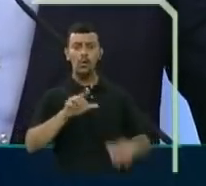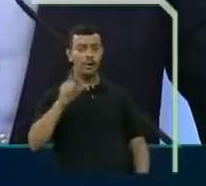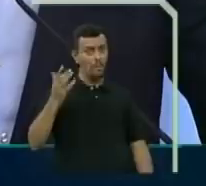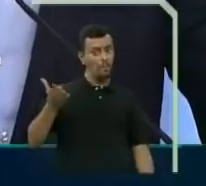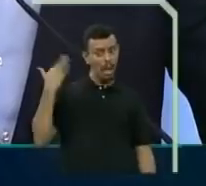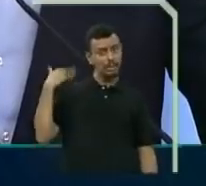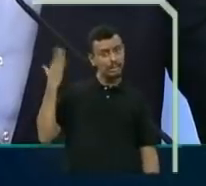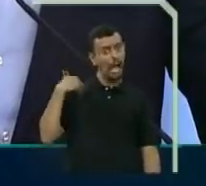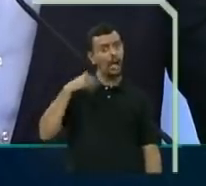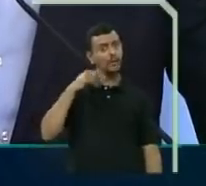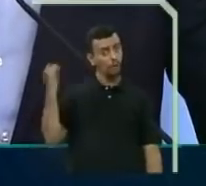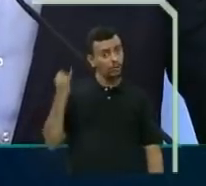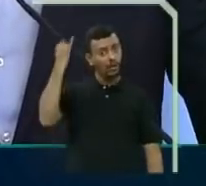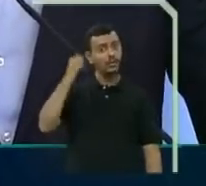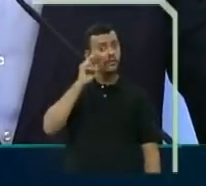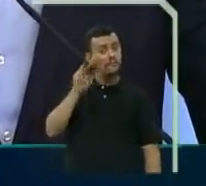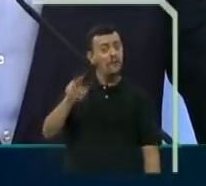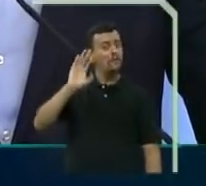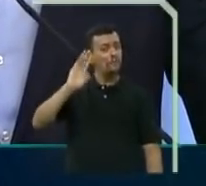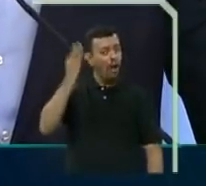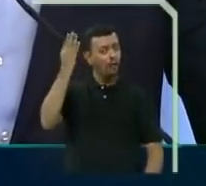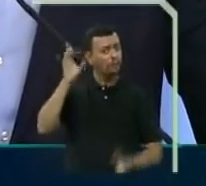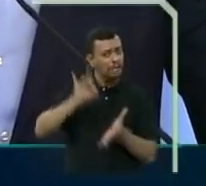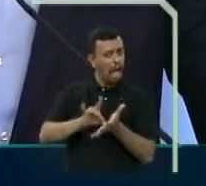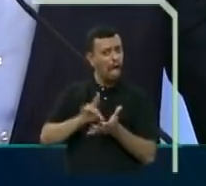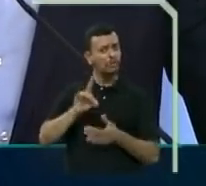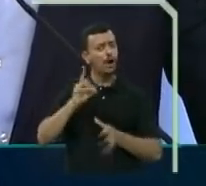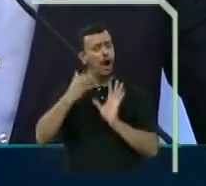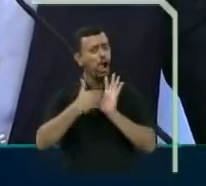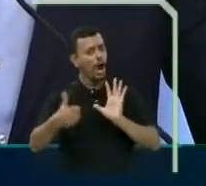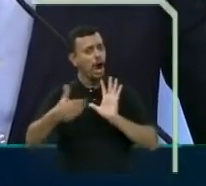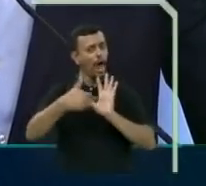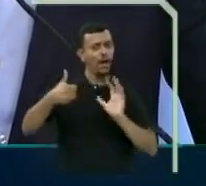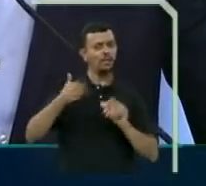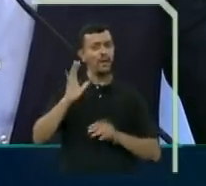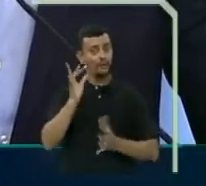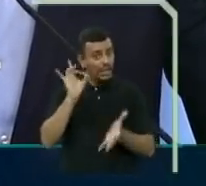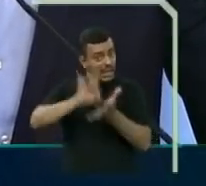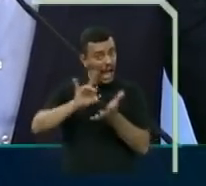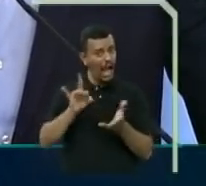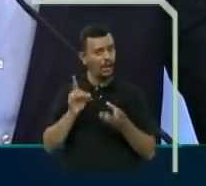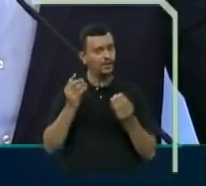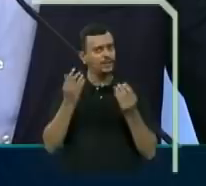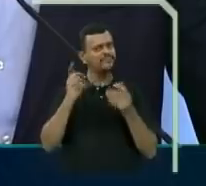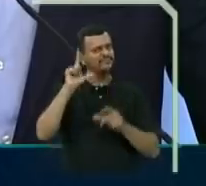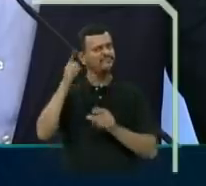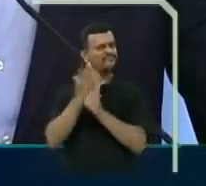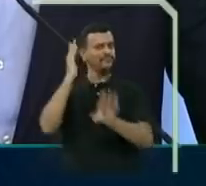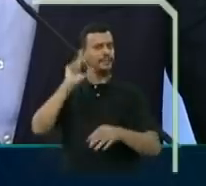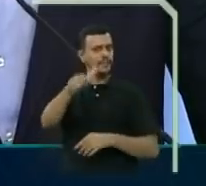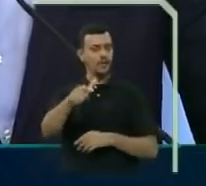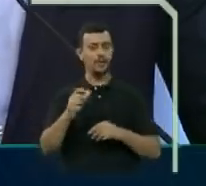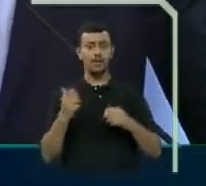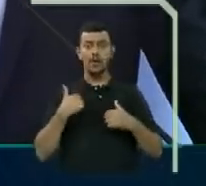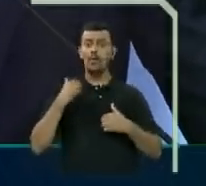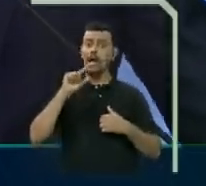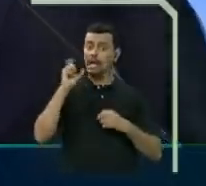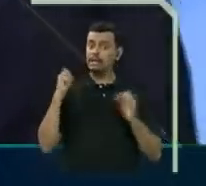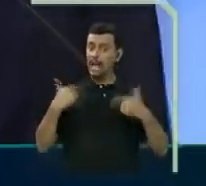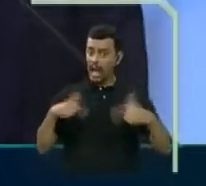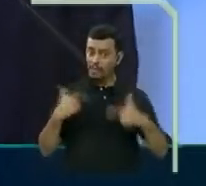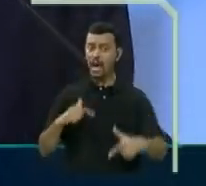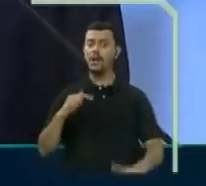quem falseia a verdade, faz aqui umas fantasias, mas na verdade não vai entregar depois. Eu fui ministro do Trabalho do presidente Lula,